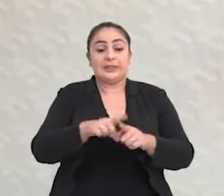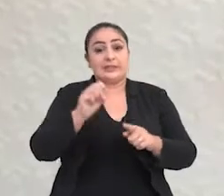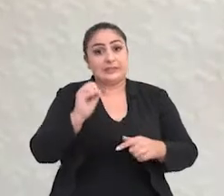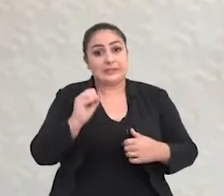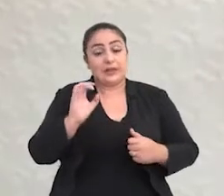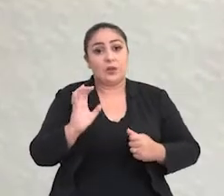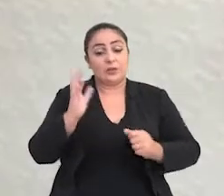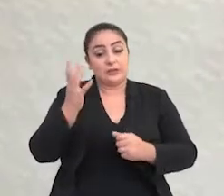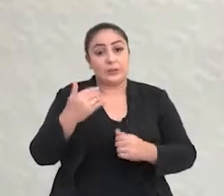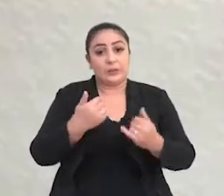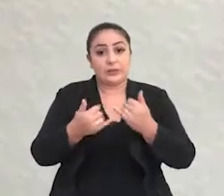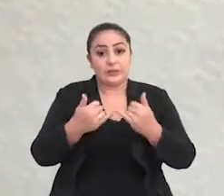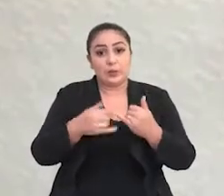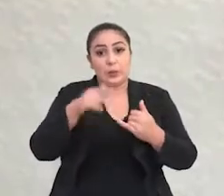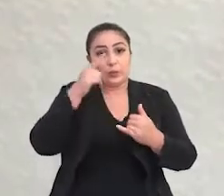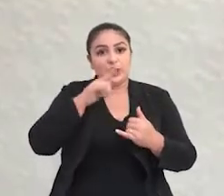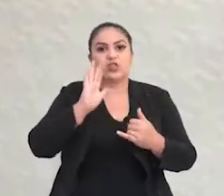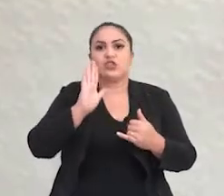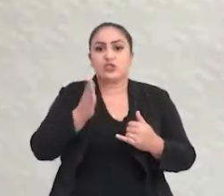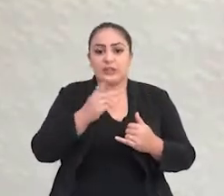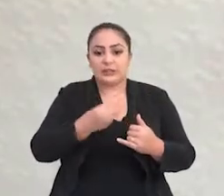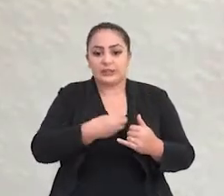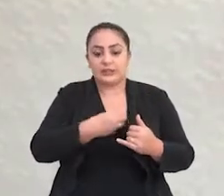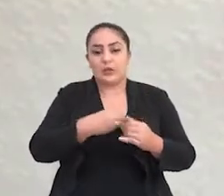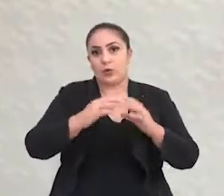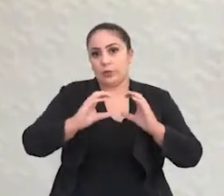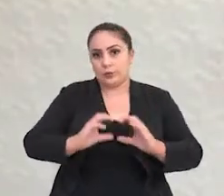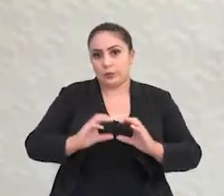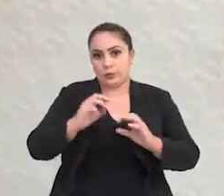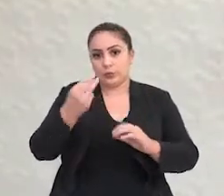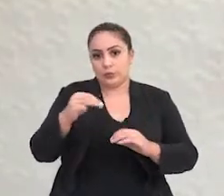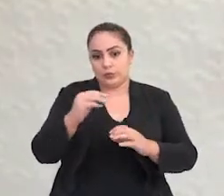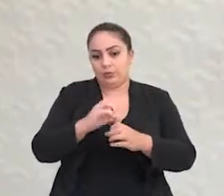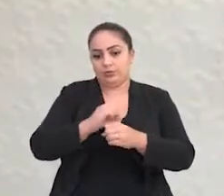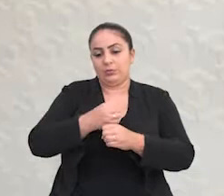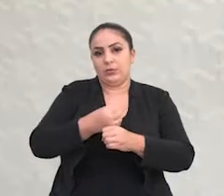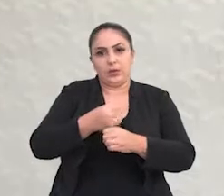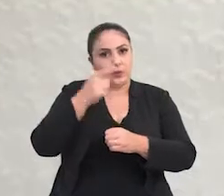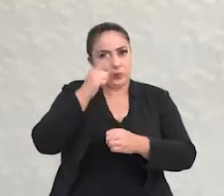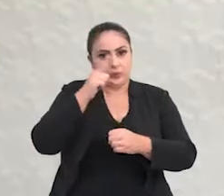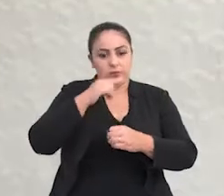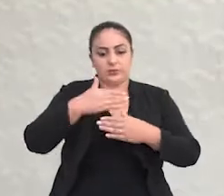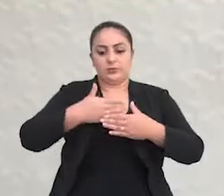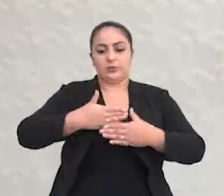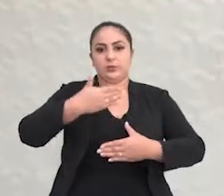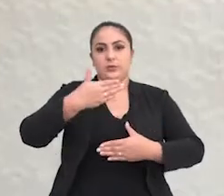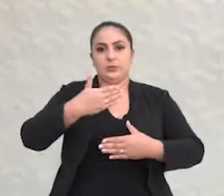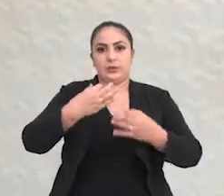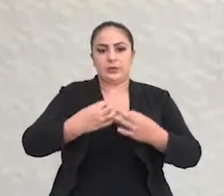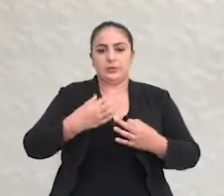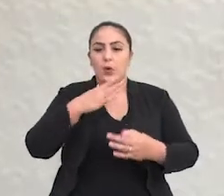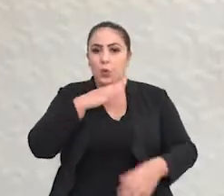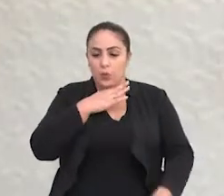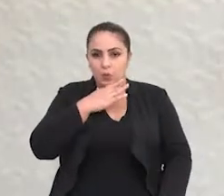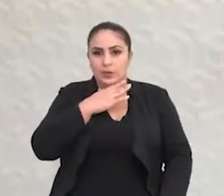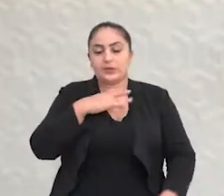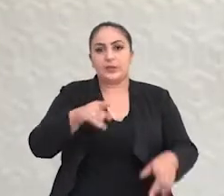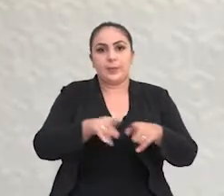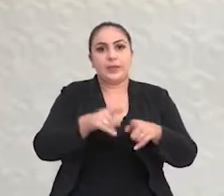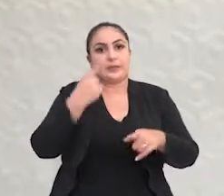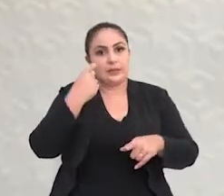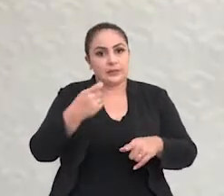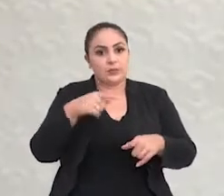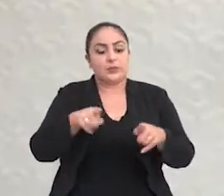Se eventualmente, no caso, ela já estiver com encurtamento muscular e ela não conseguir essa posição, ficar muito